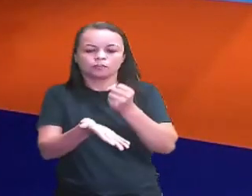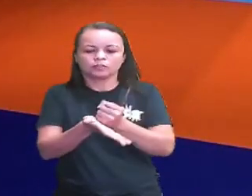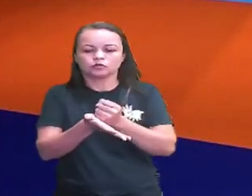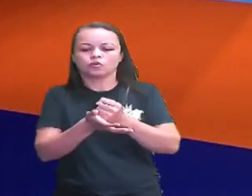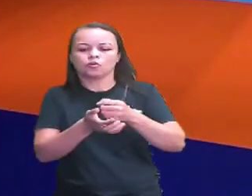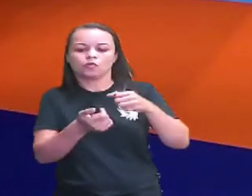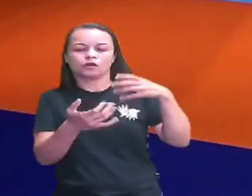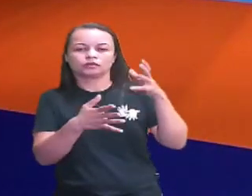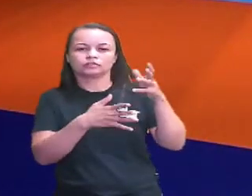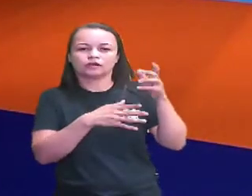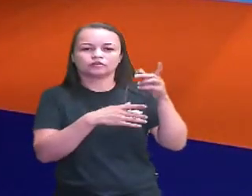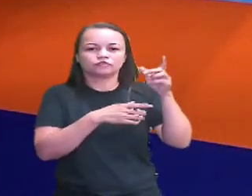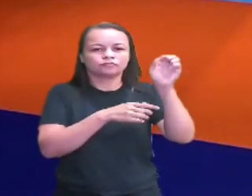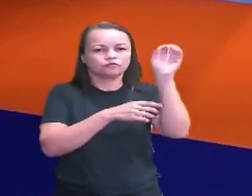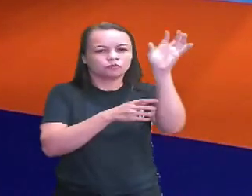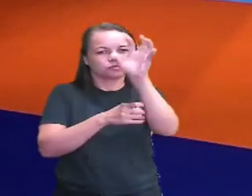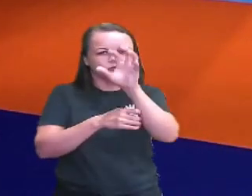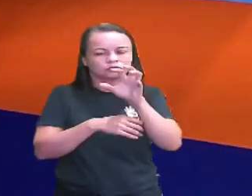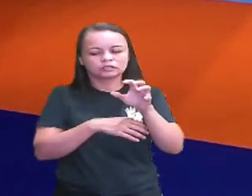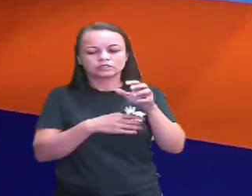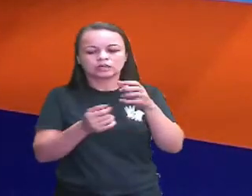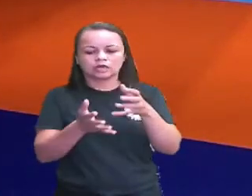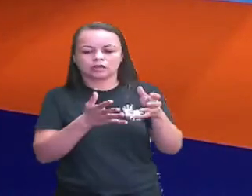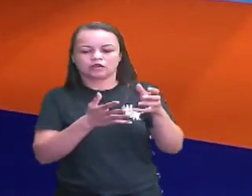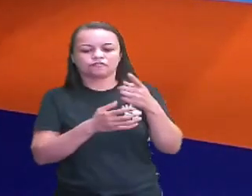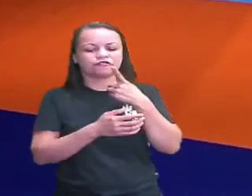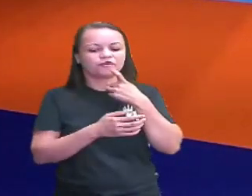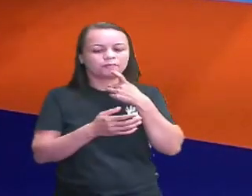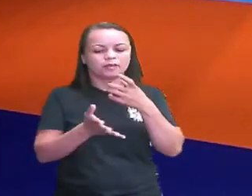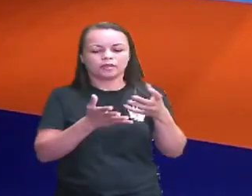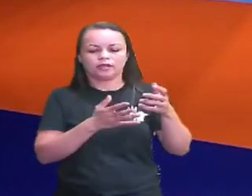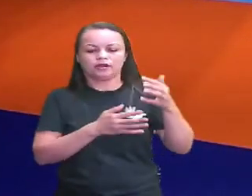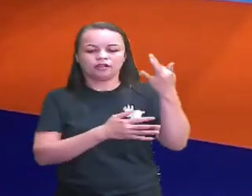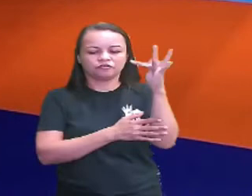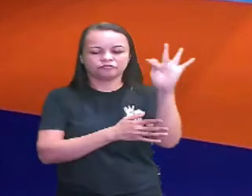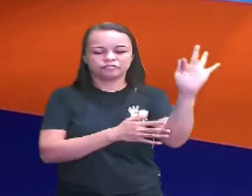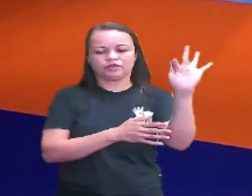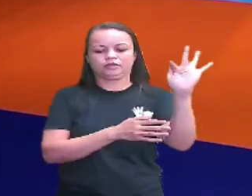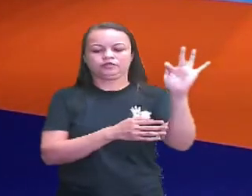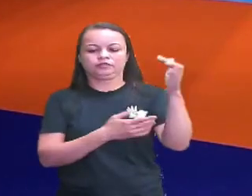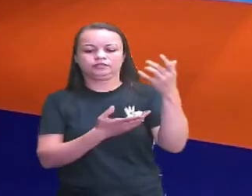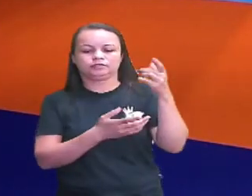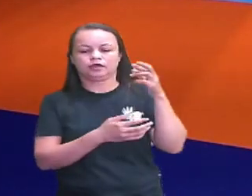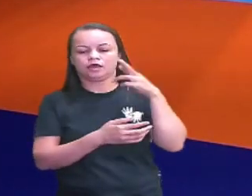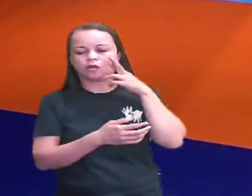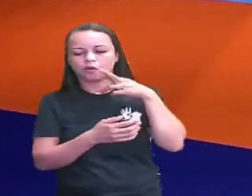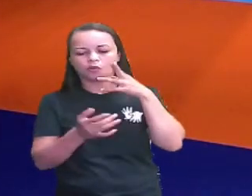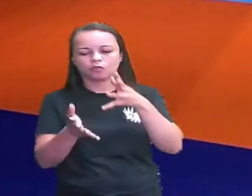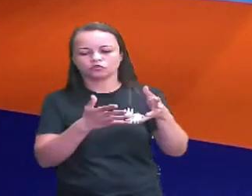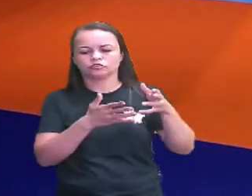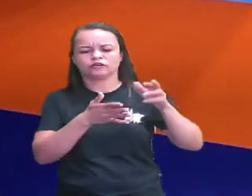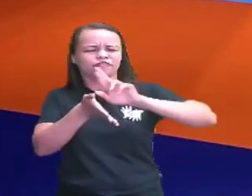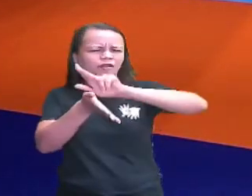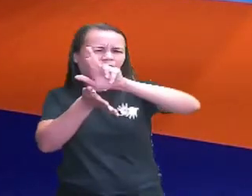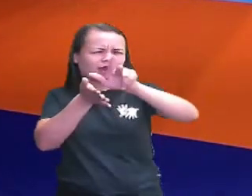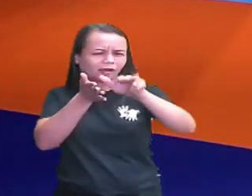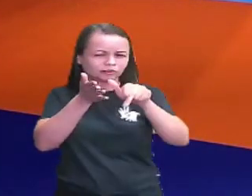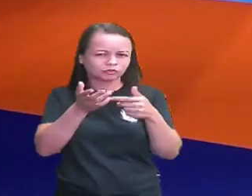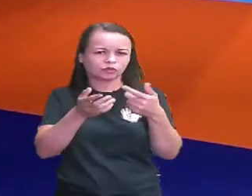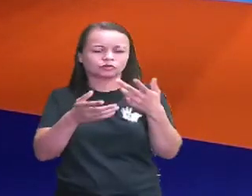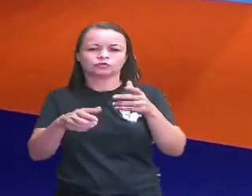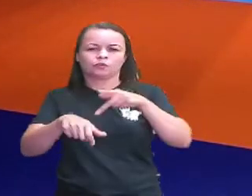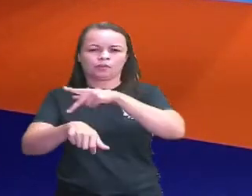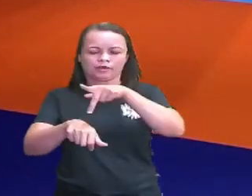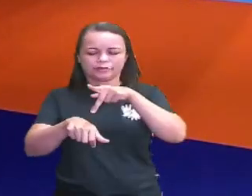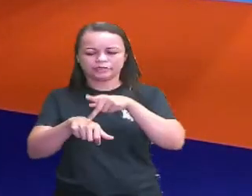azul, Portugal dominou essas 2 áreas amarelas, Itália, Alemanha, Espanha e Bélgica,